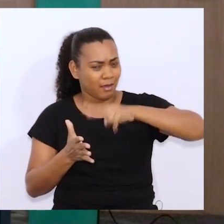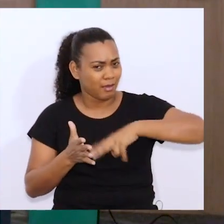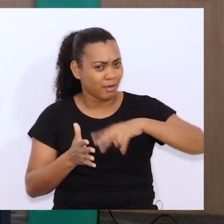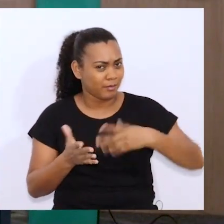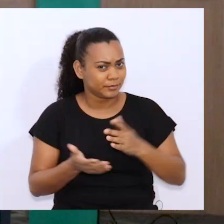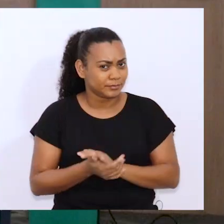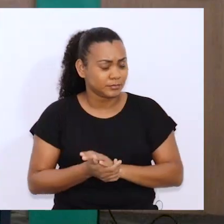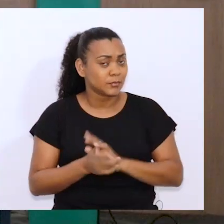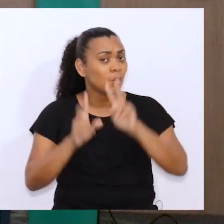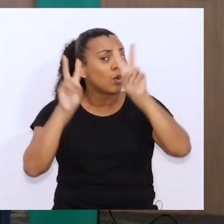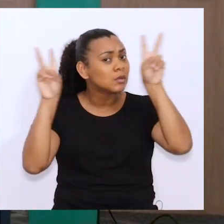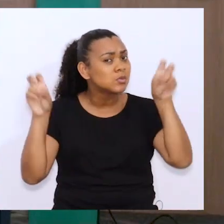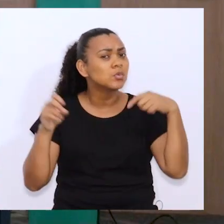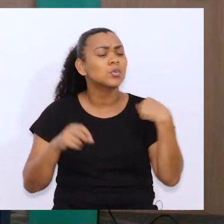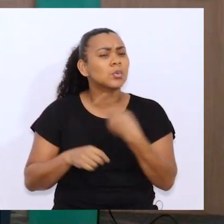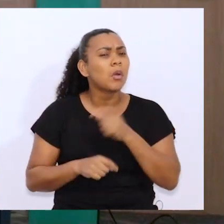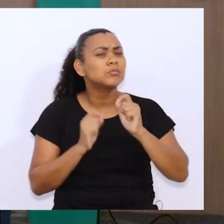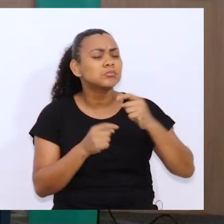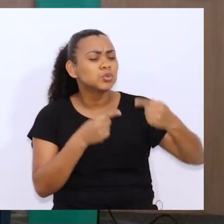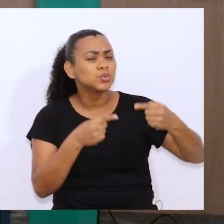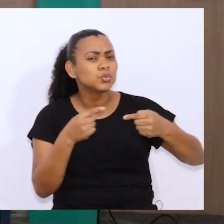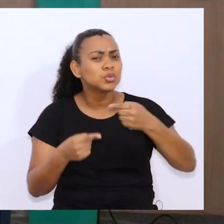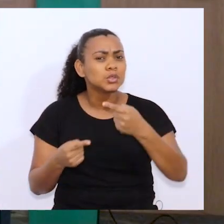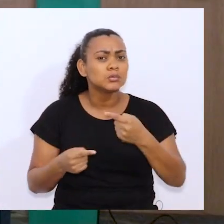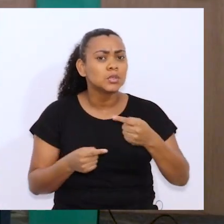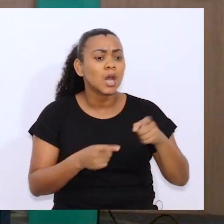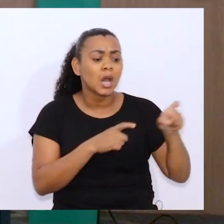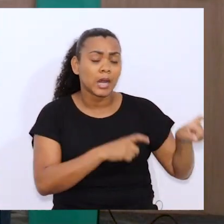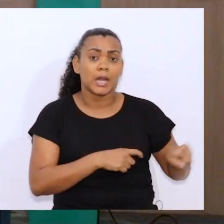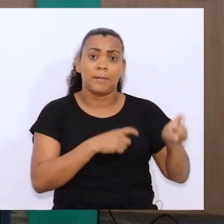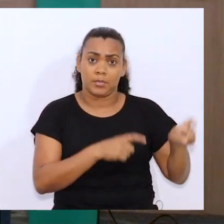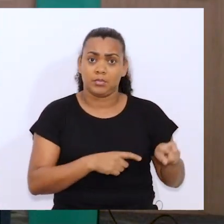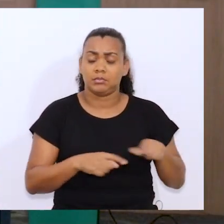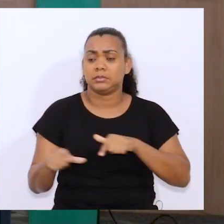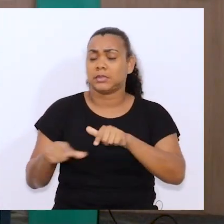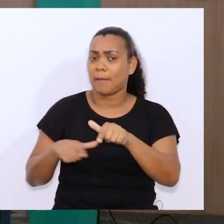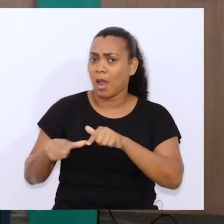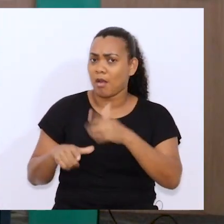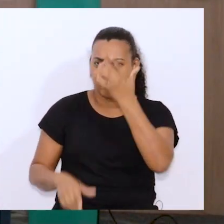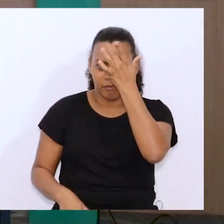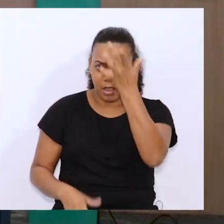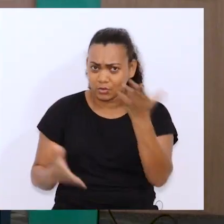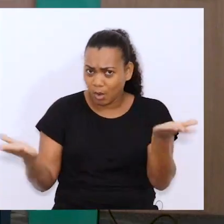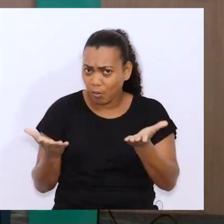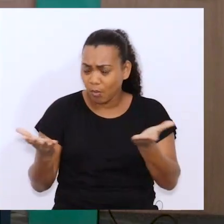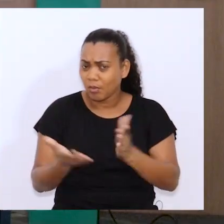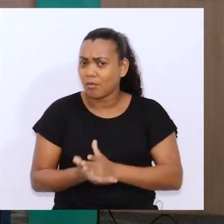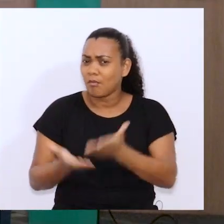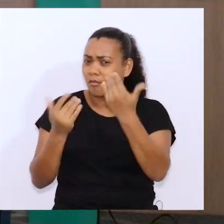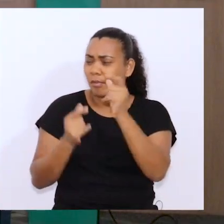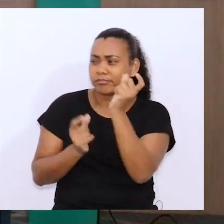É sobre o assunto que nós estamos discutindo, campo e trabalho. Ficou mais fácil agora?